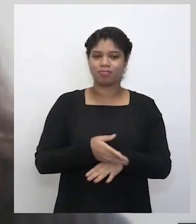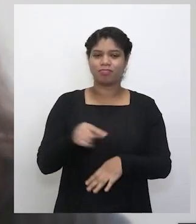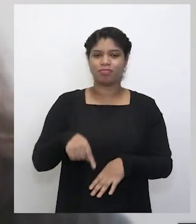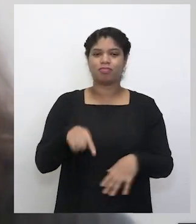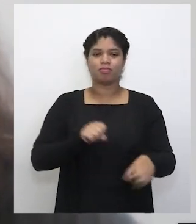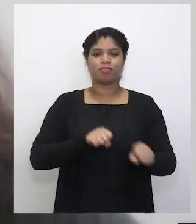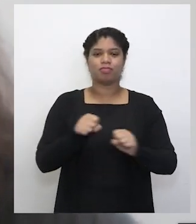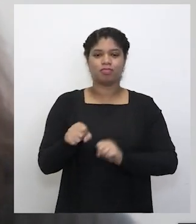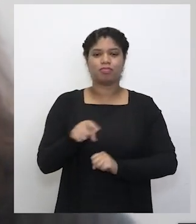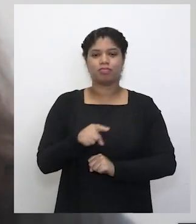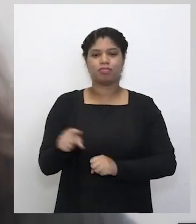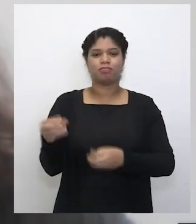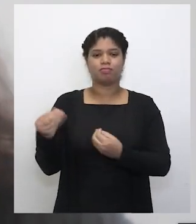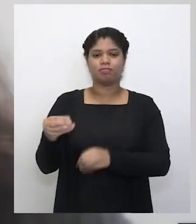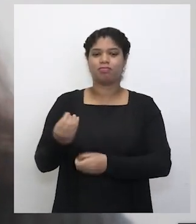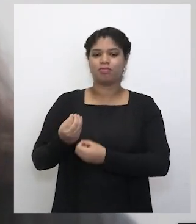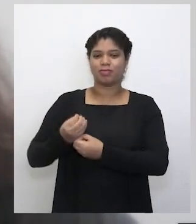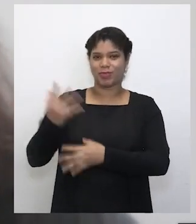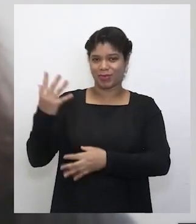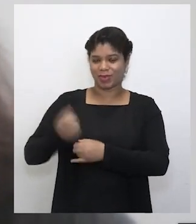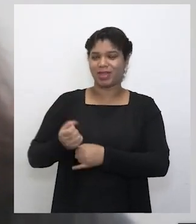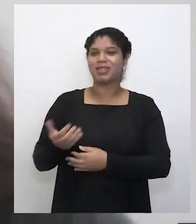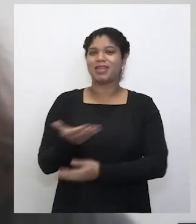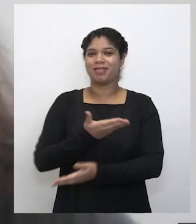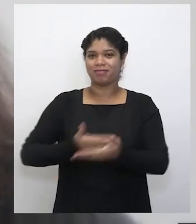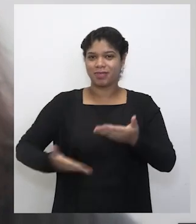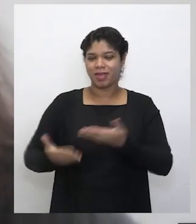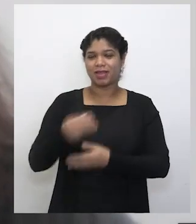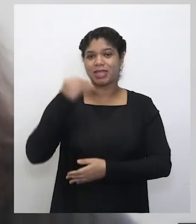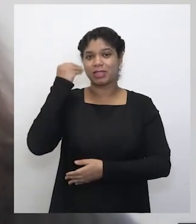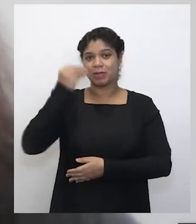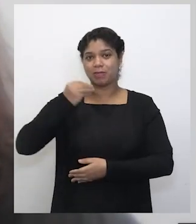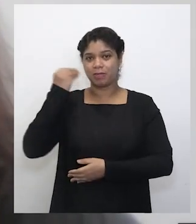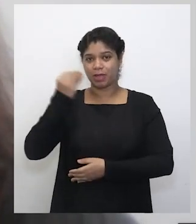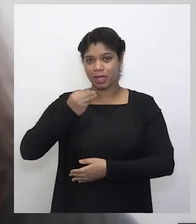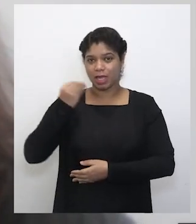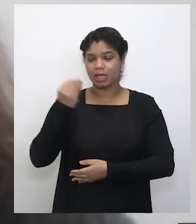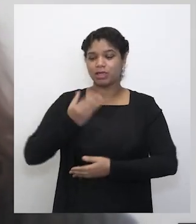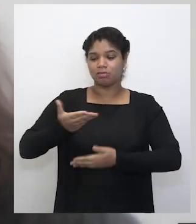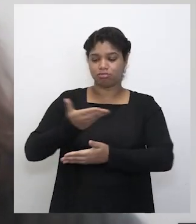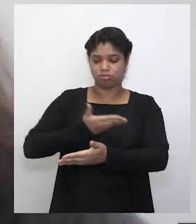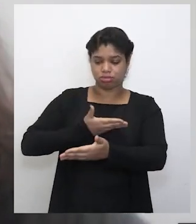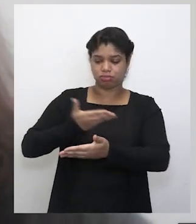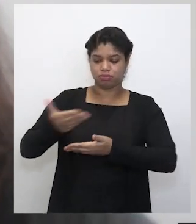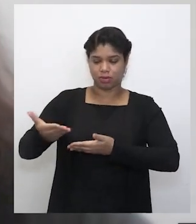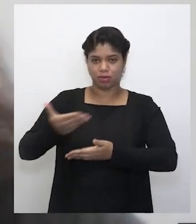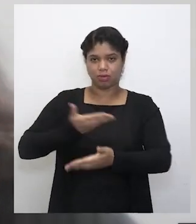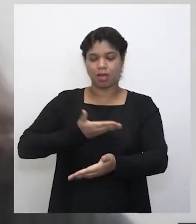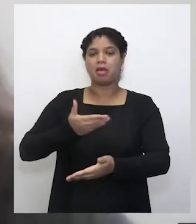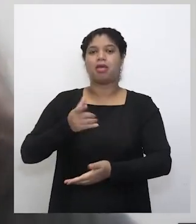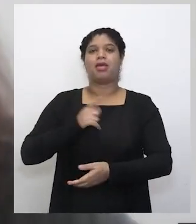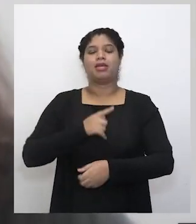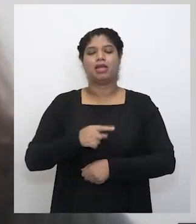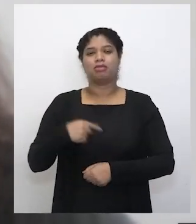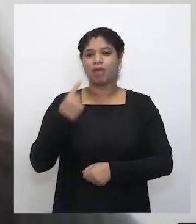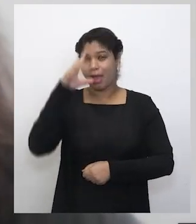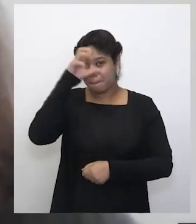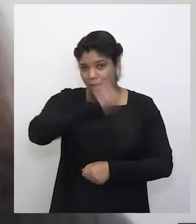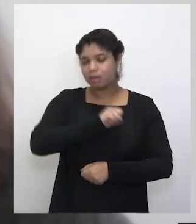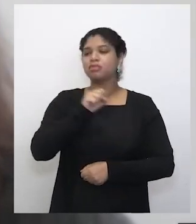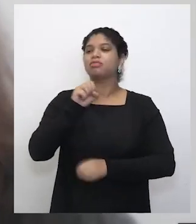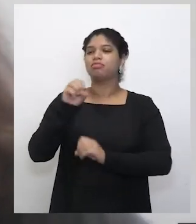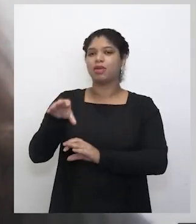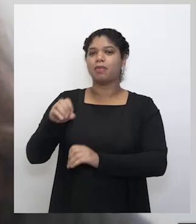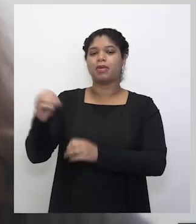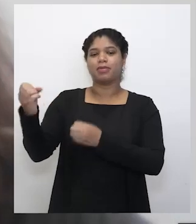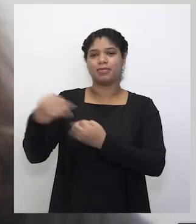participação, pela colaboração, pelas trocas de experiências, né? Que a gente aprende muito e